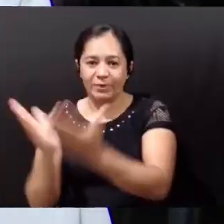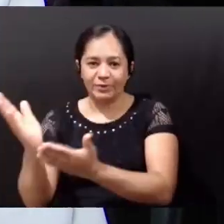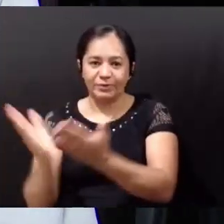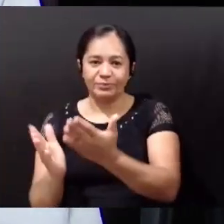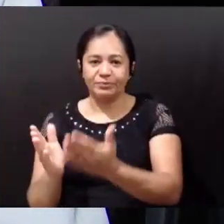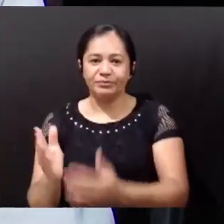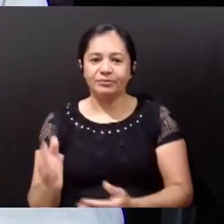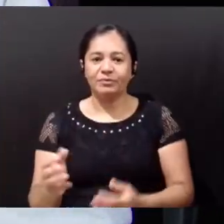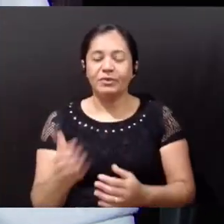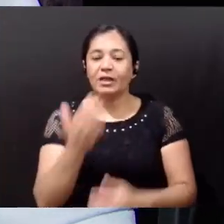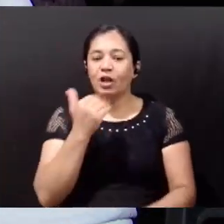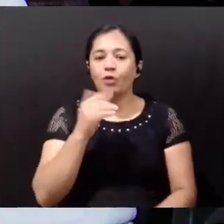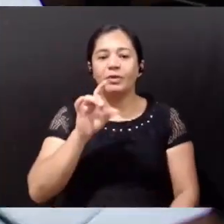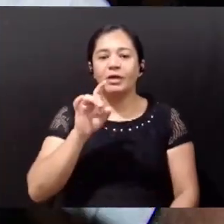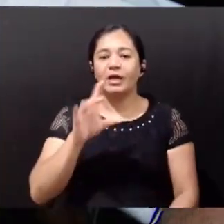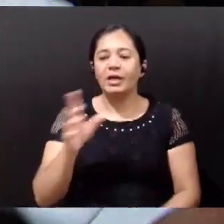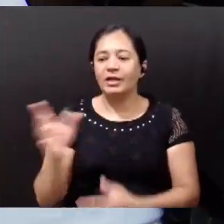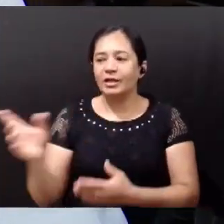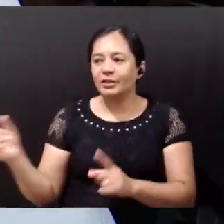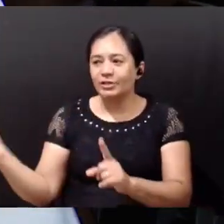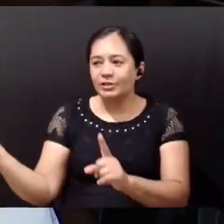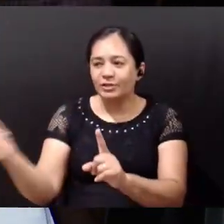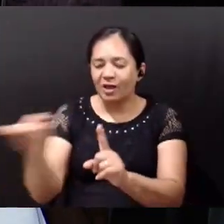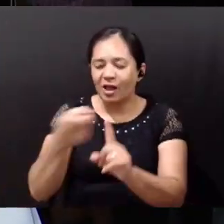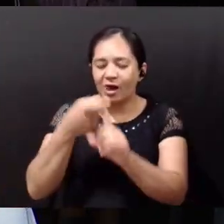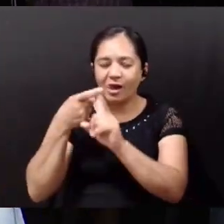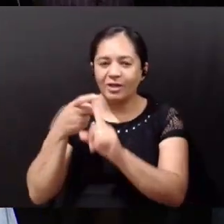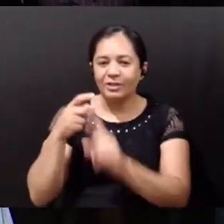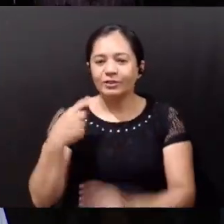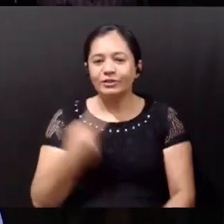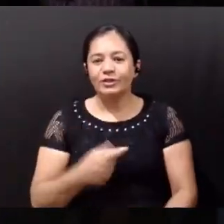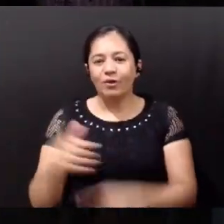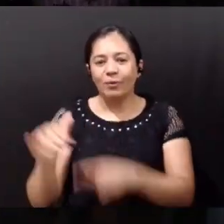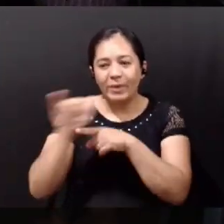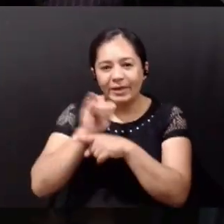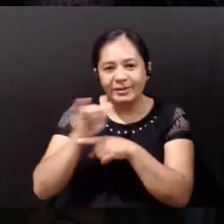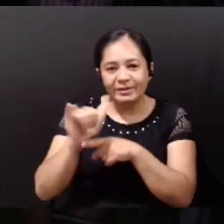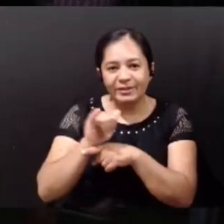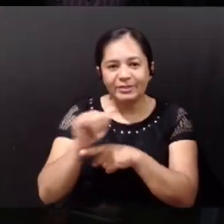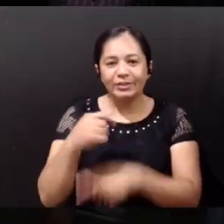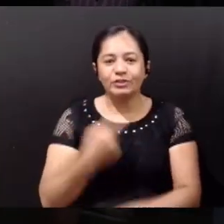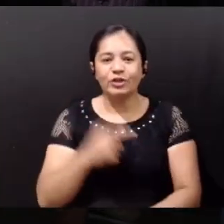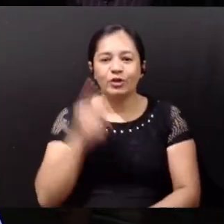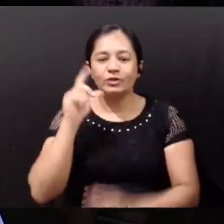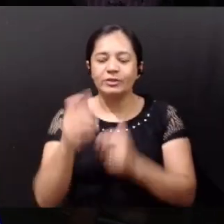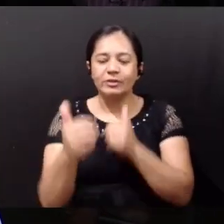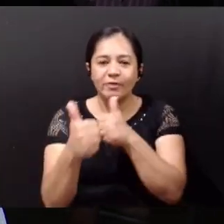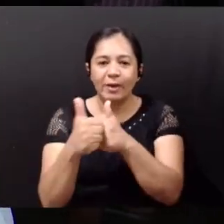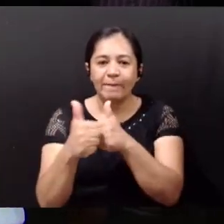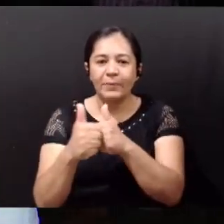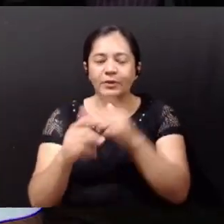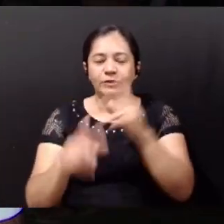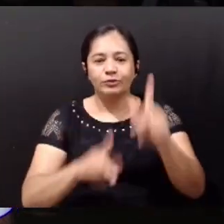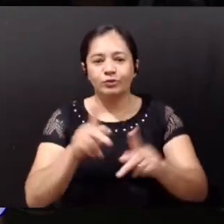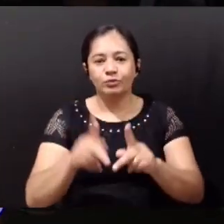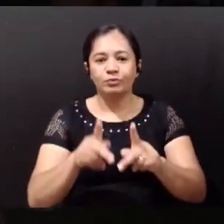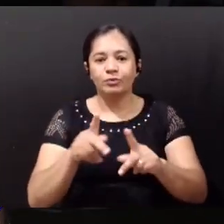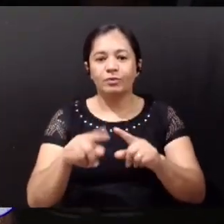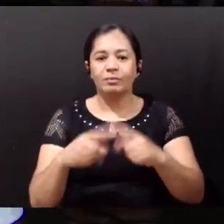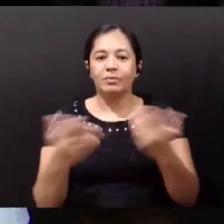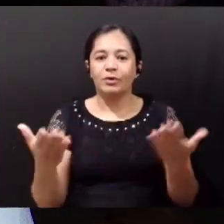uma isca, né? Para a gente poder ser próximo dessa população. Mas hoje é